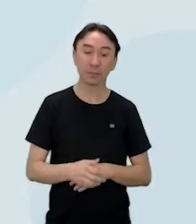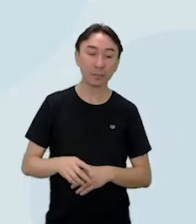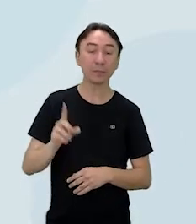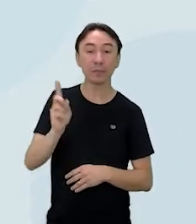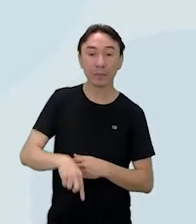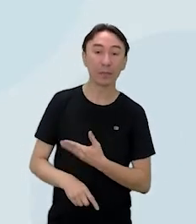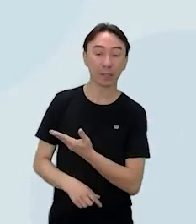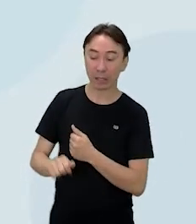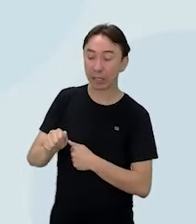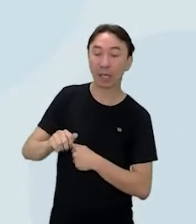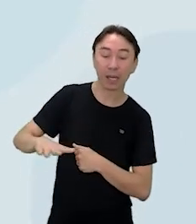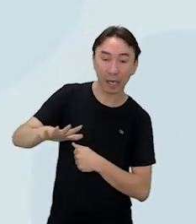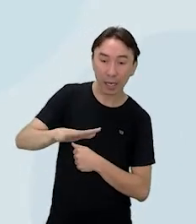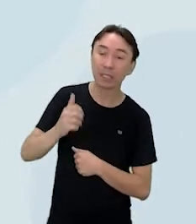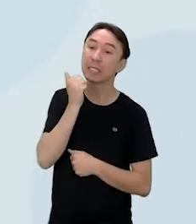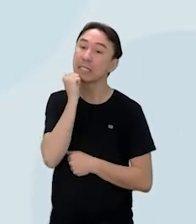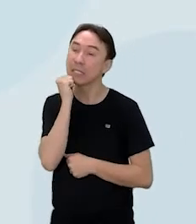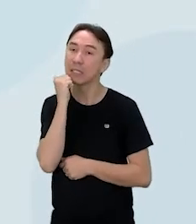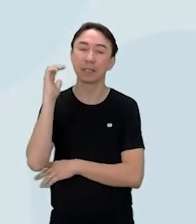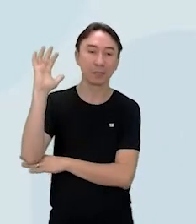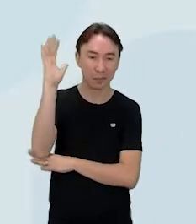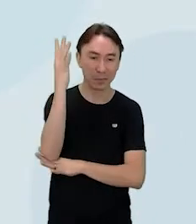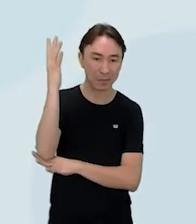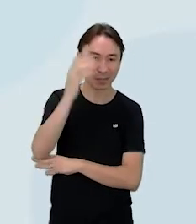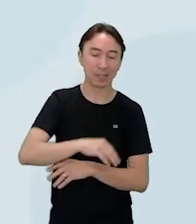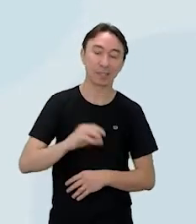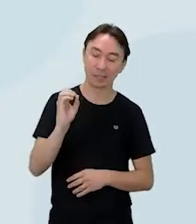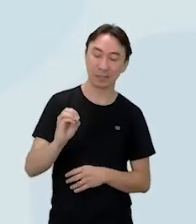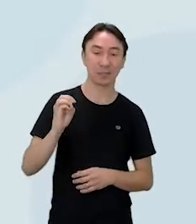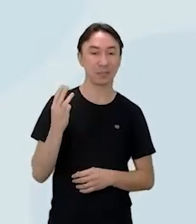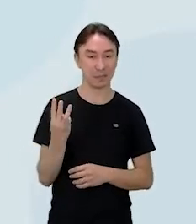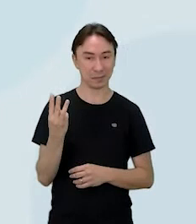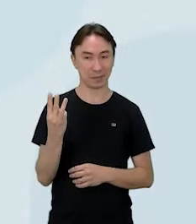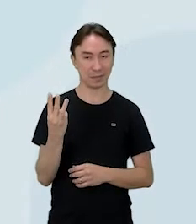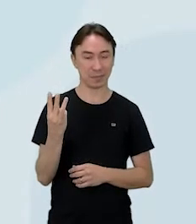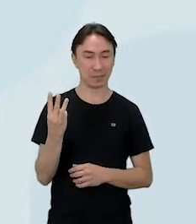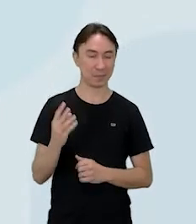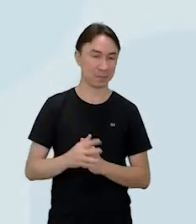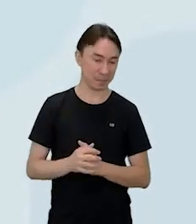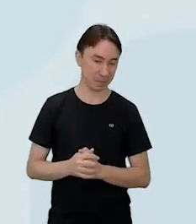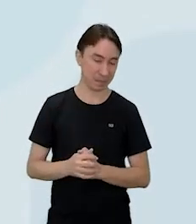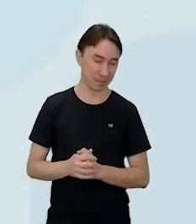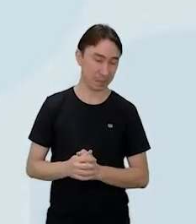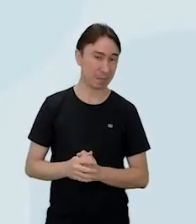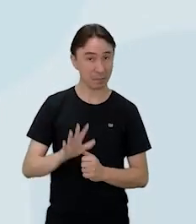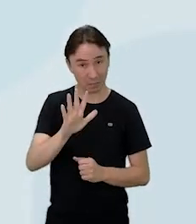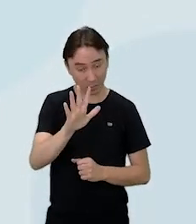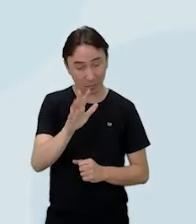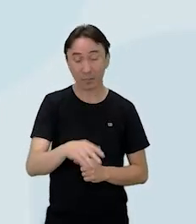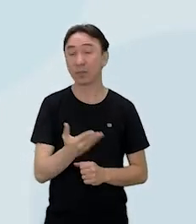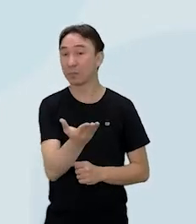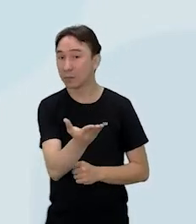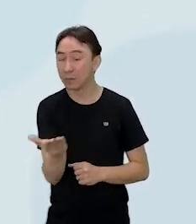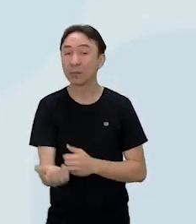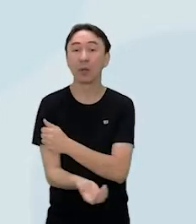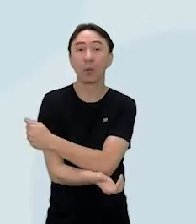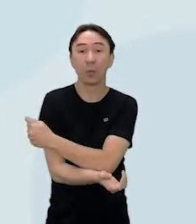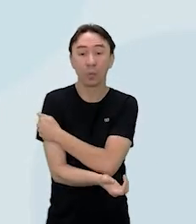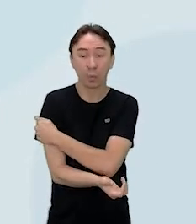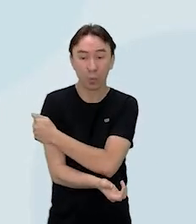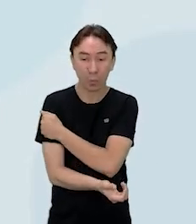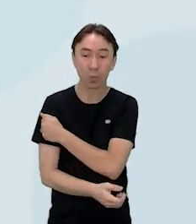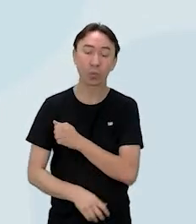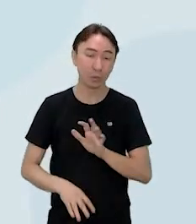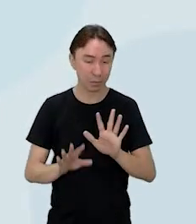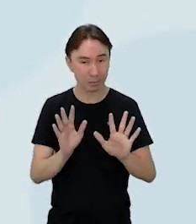Natureza, a habilidade 03. Bom, como orientação a você, estudante, é interessante que você